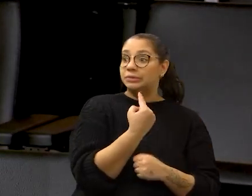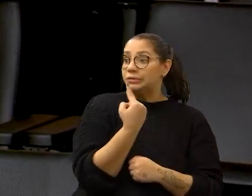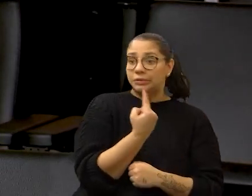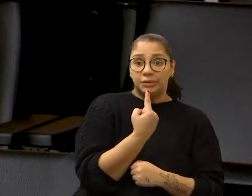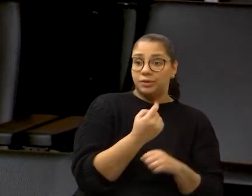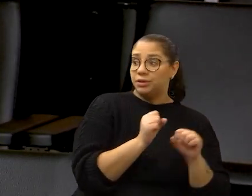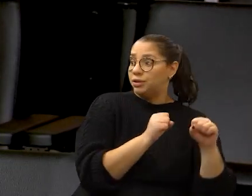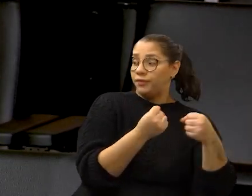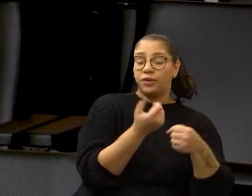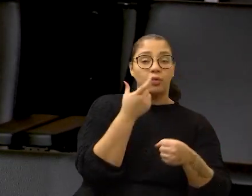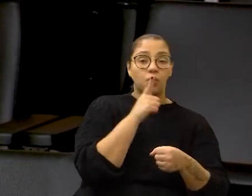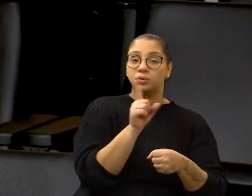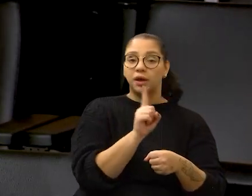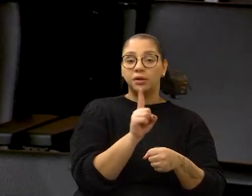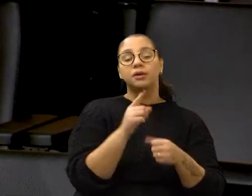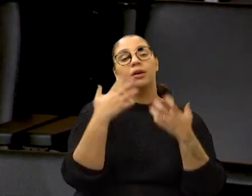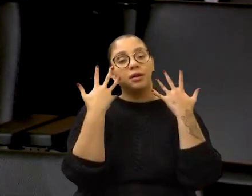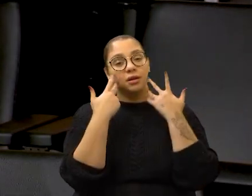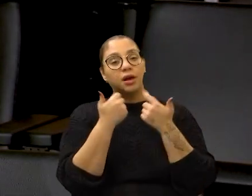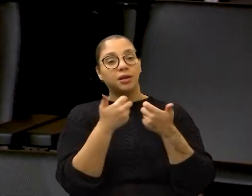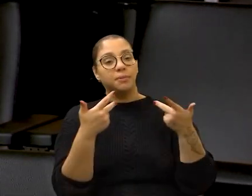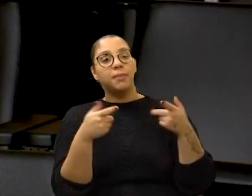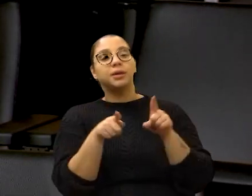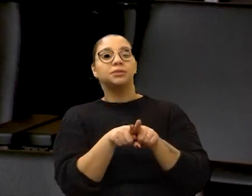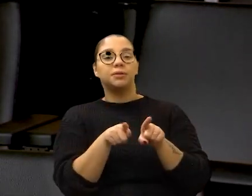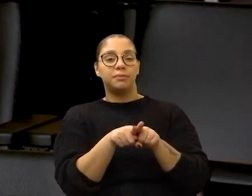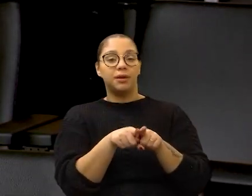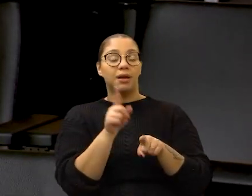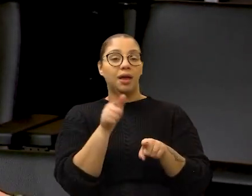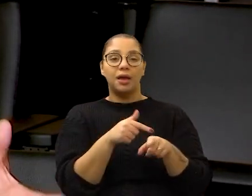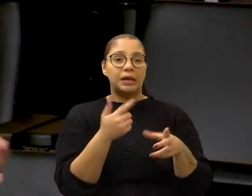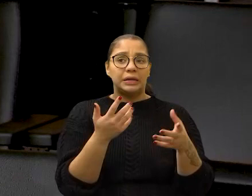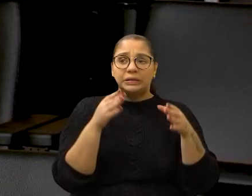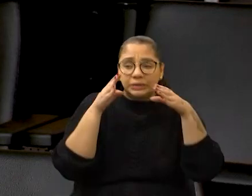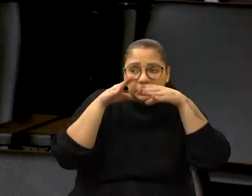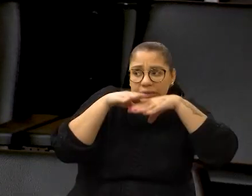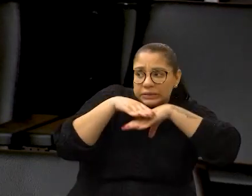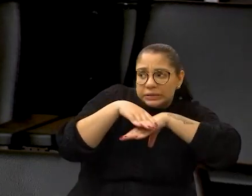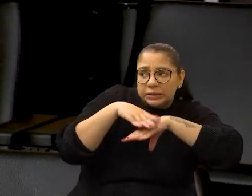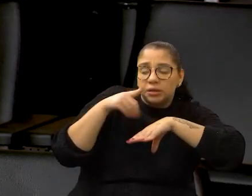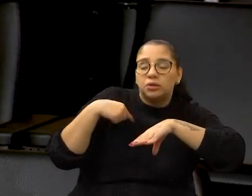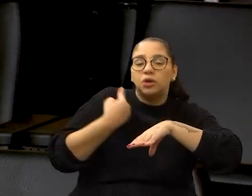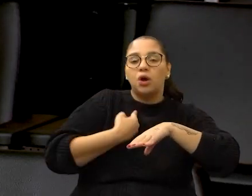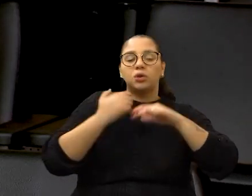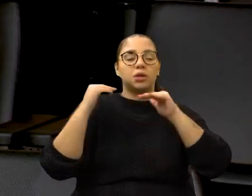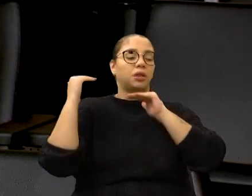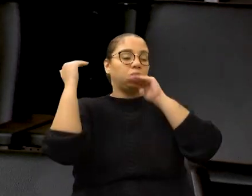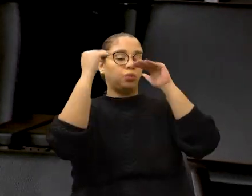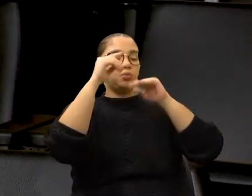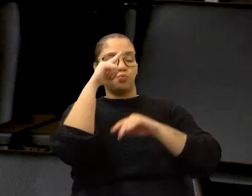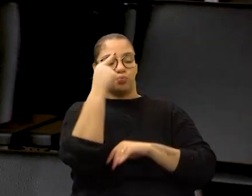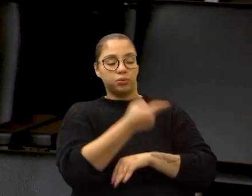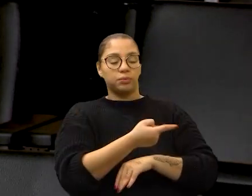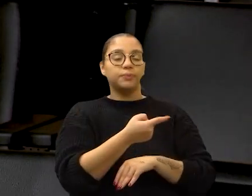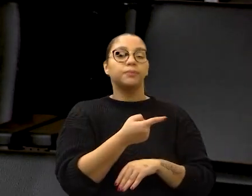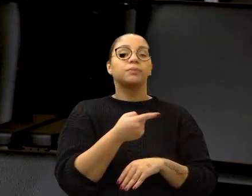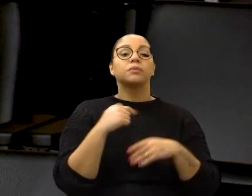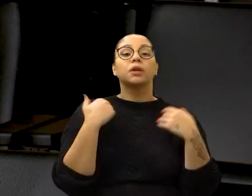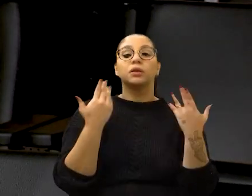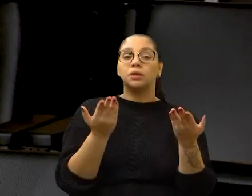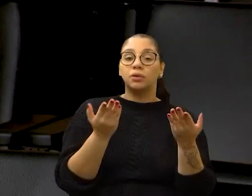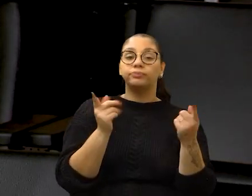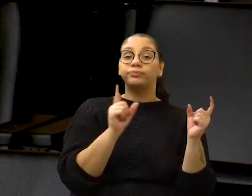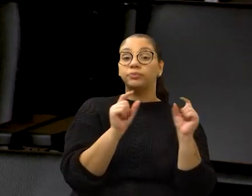sabe fazer isso por si só. O animal da mesma forma. Eles são reféns de nós adultos. Então, eu acho